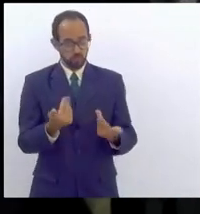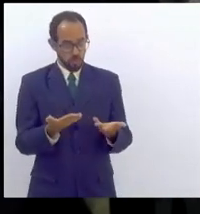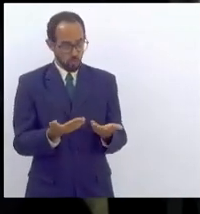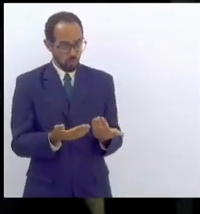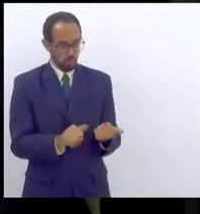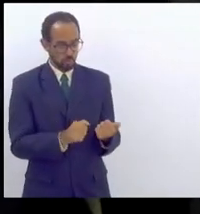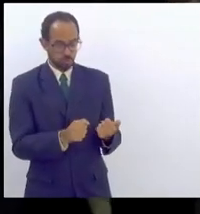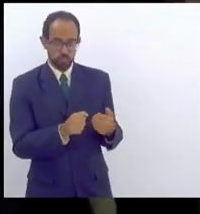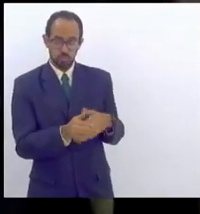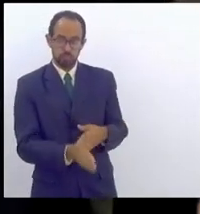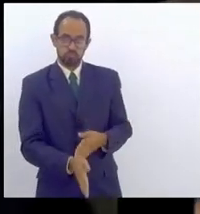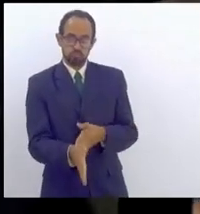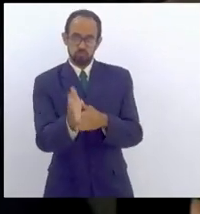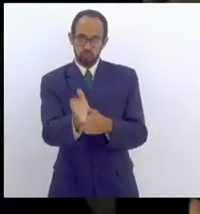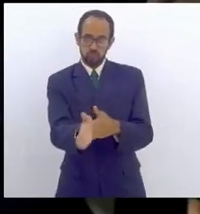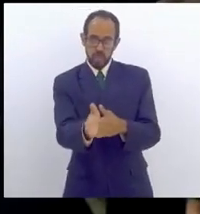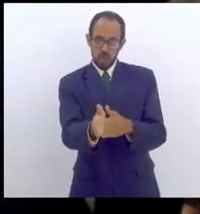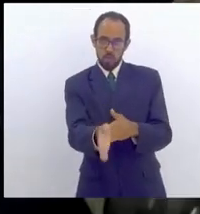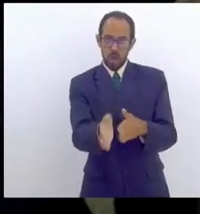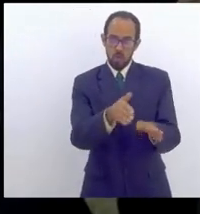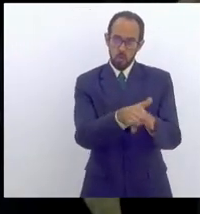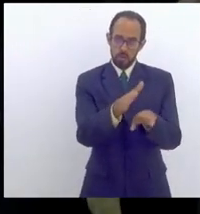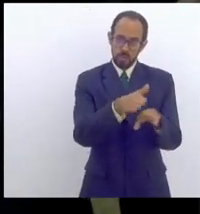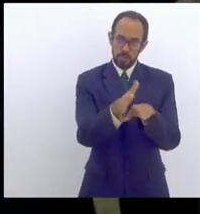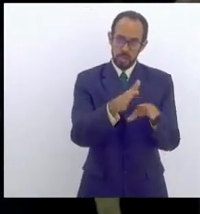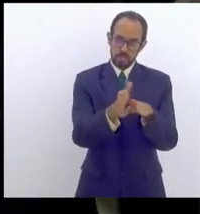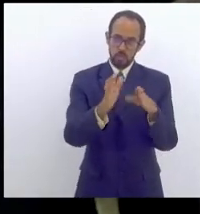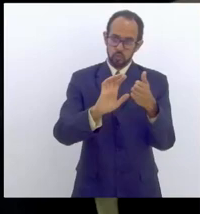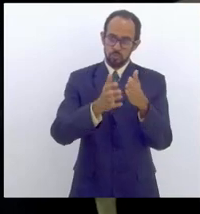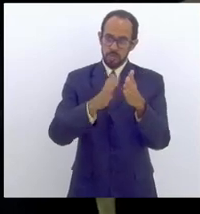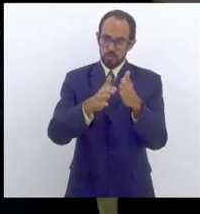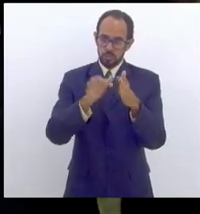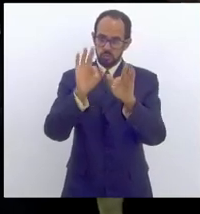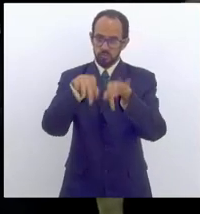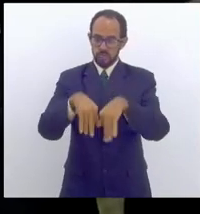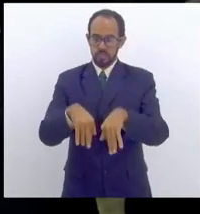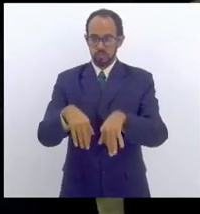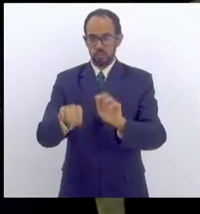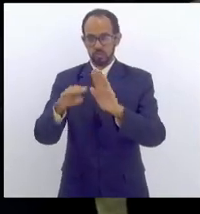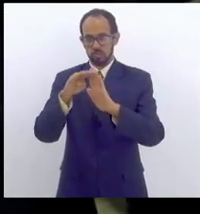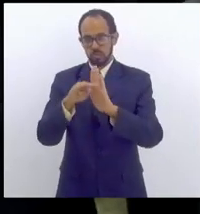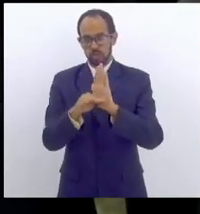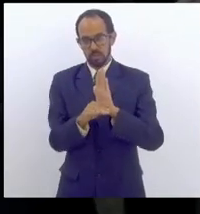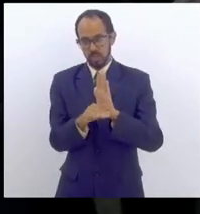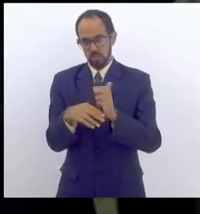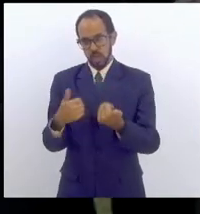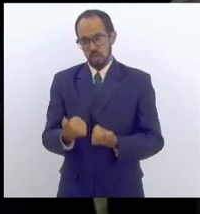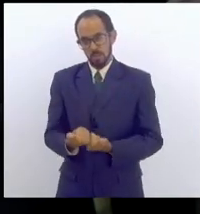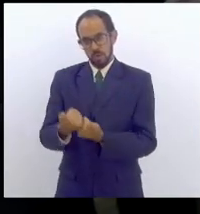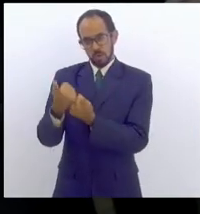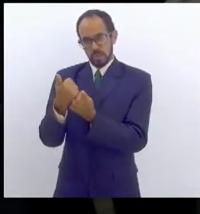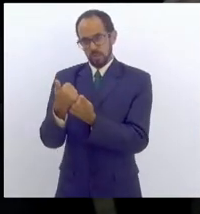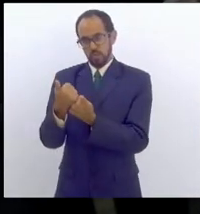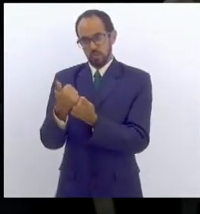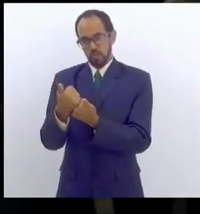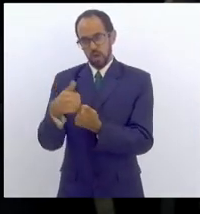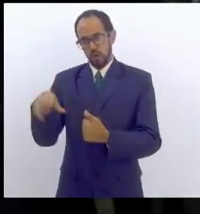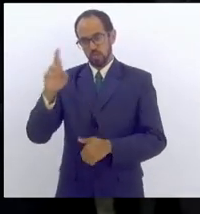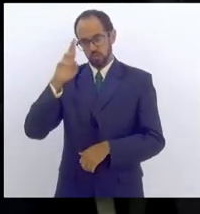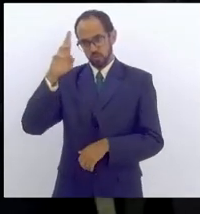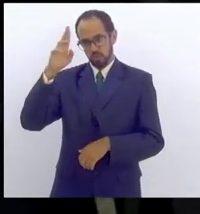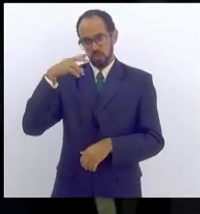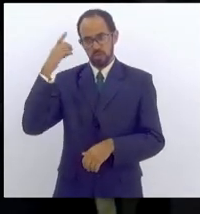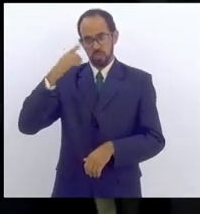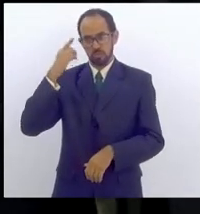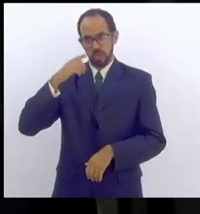meu partido, que finalizou esse processo apoiando o nobre